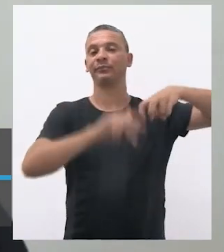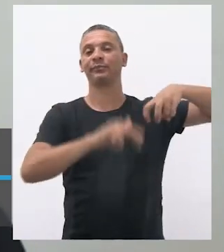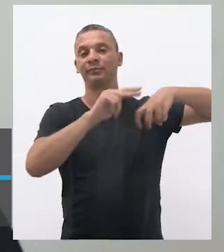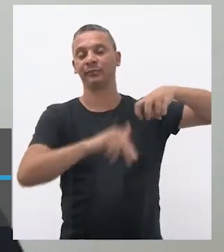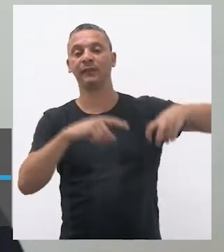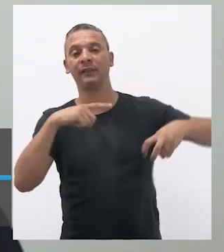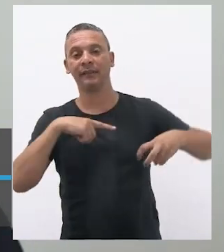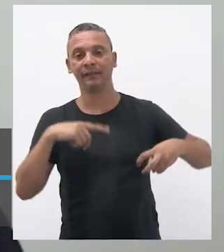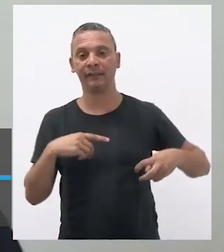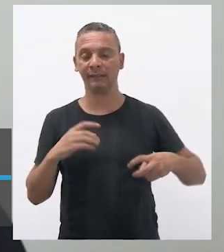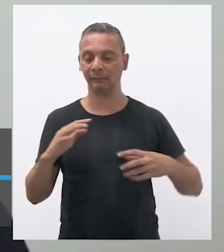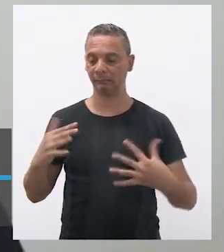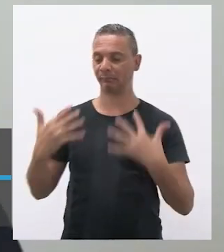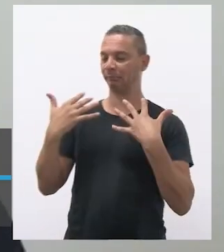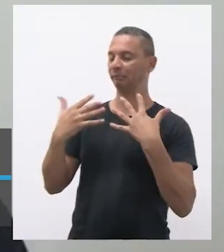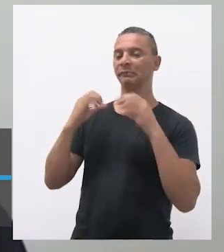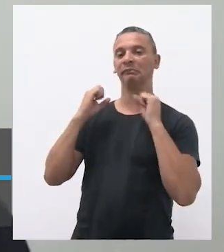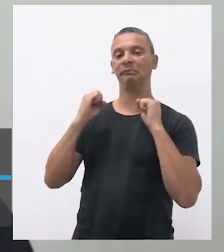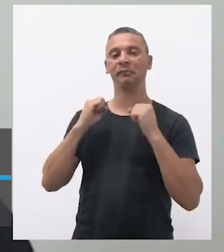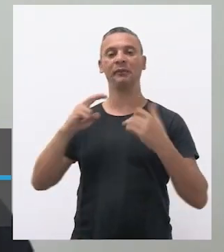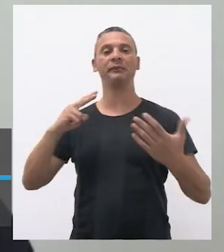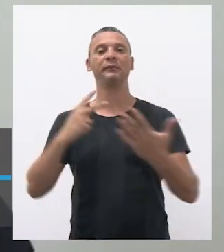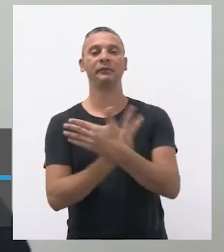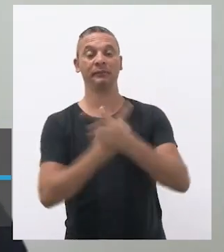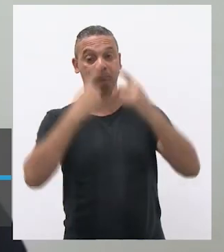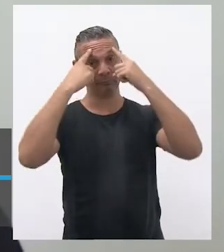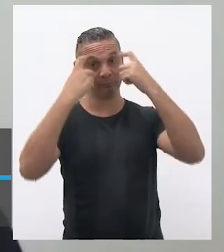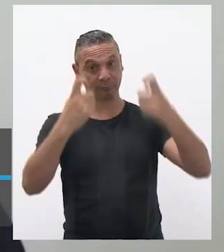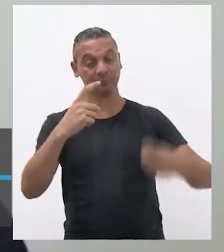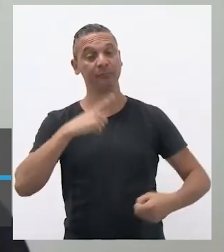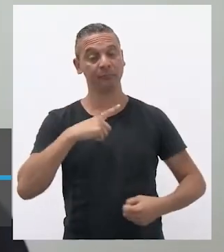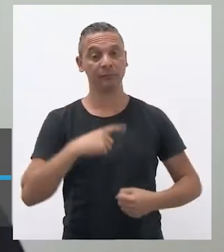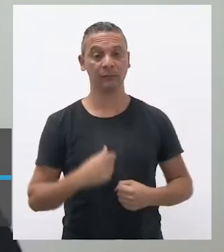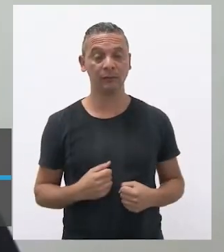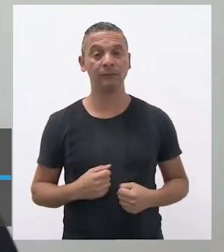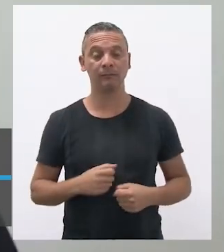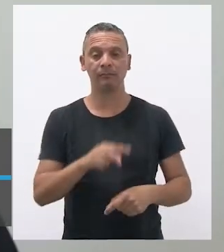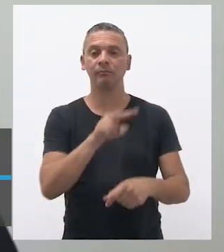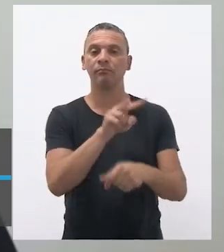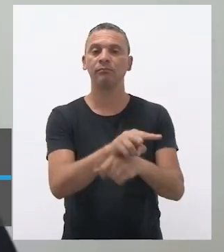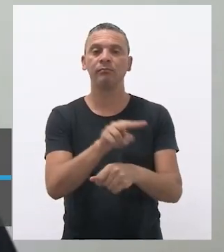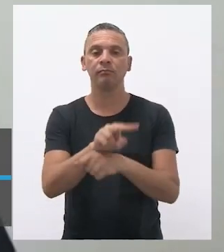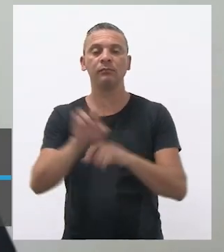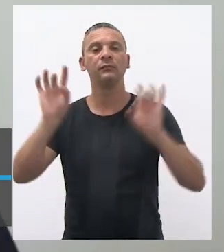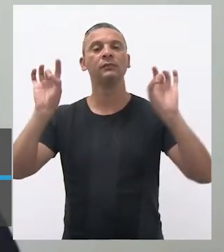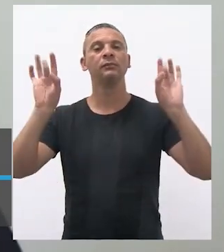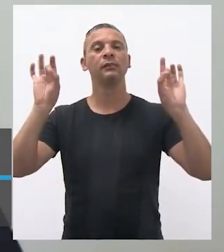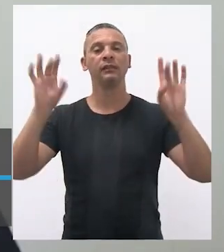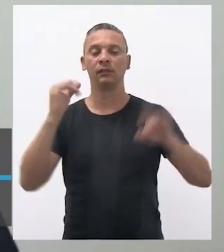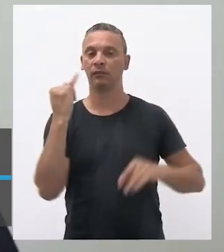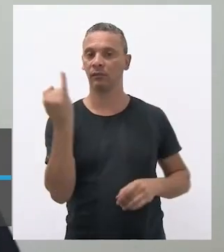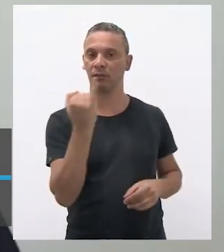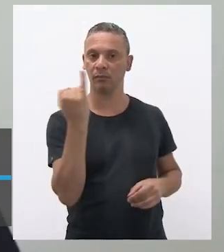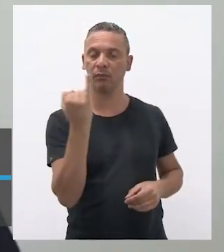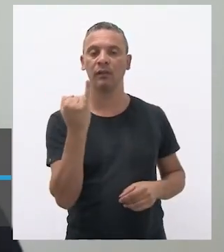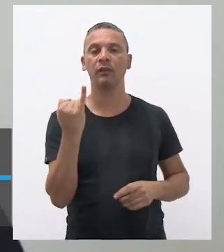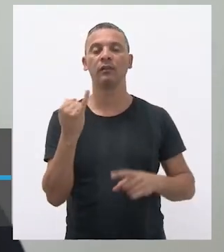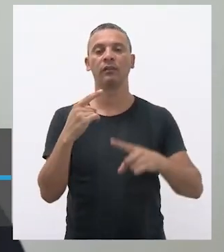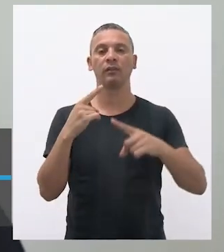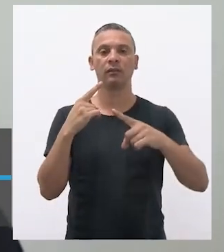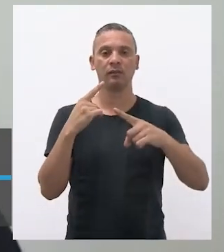Essa preservação que eu digo, tanto no âmbito internacional, por meio de tratados e convenções de proteção, como também